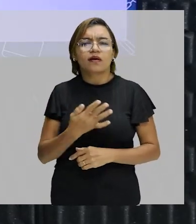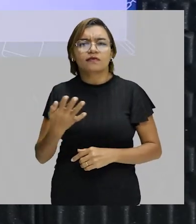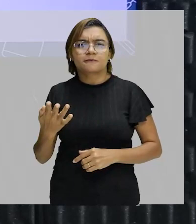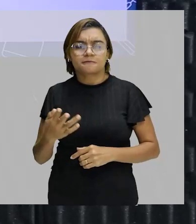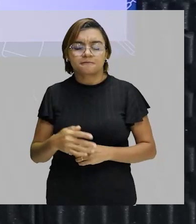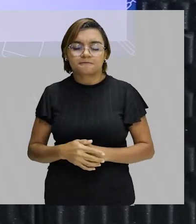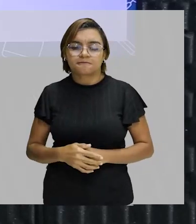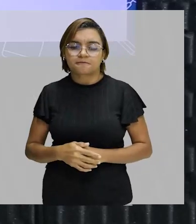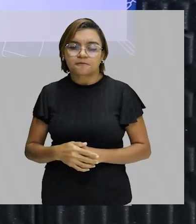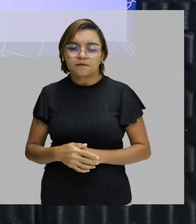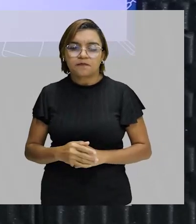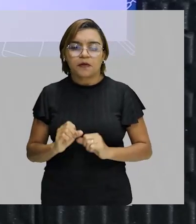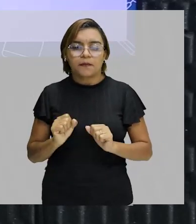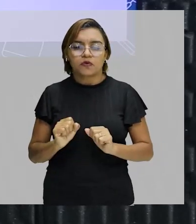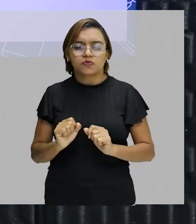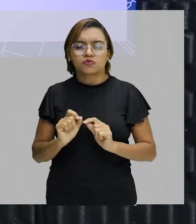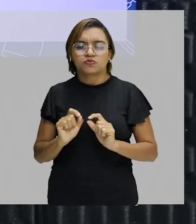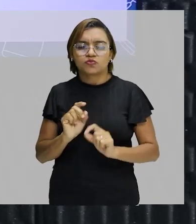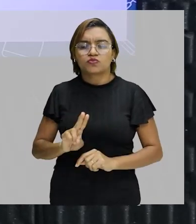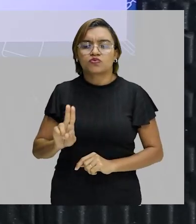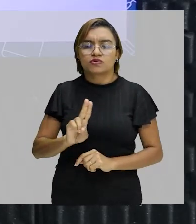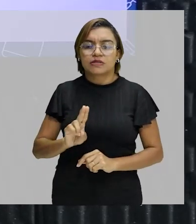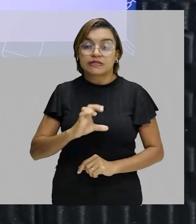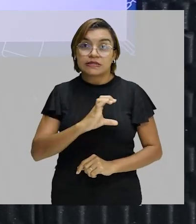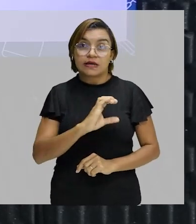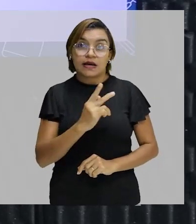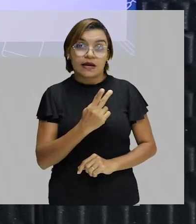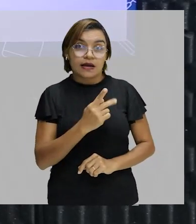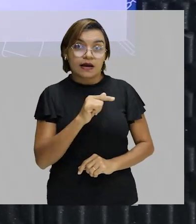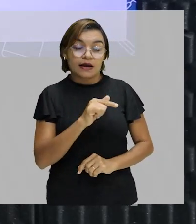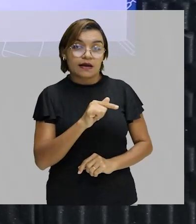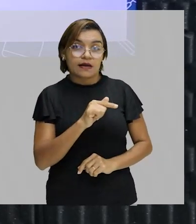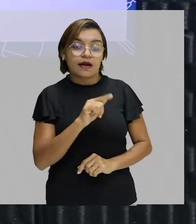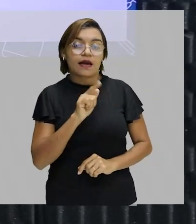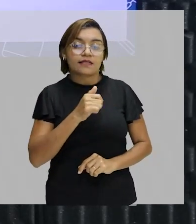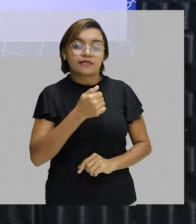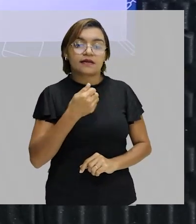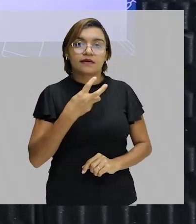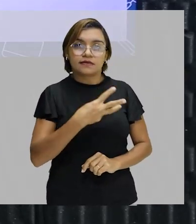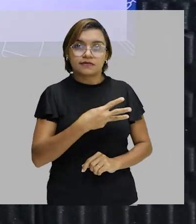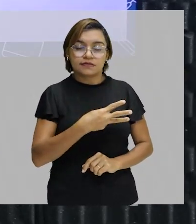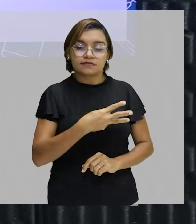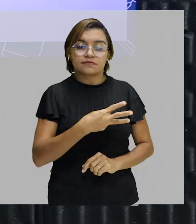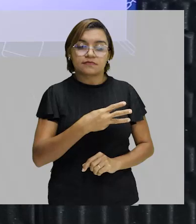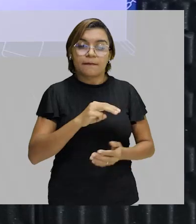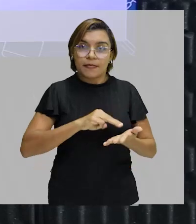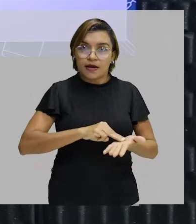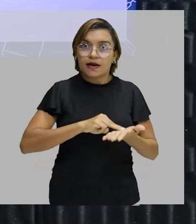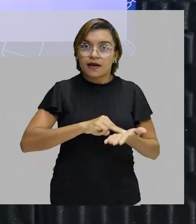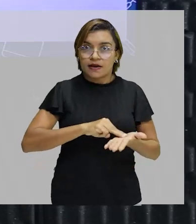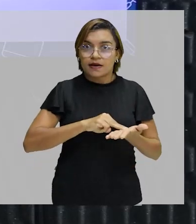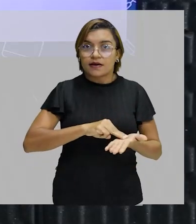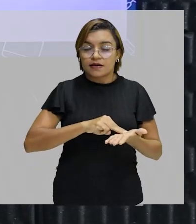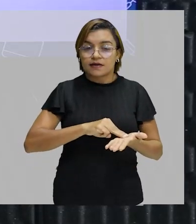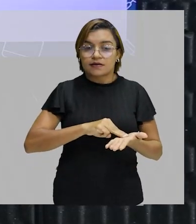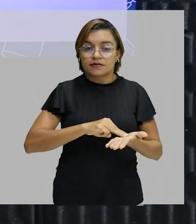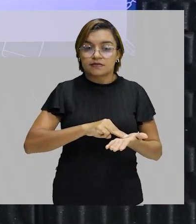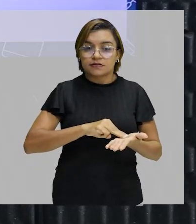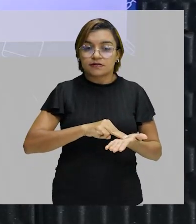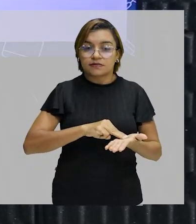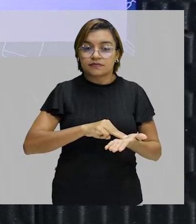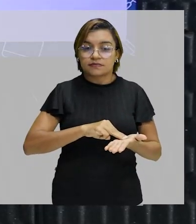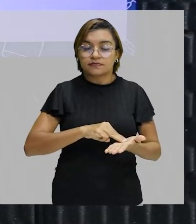só. Eu posso dizer que esse CH equivale a 13, né? A massa dessa fórmula